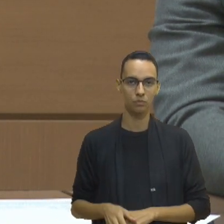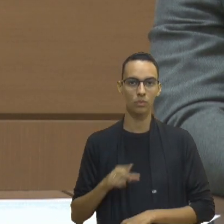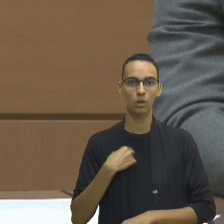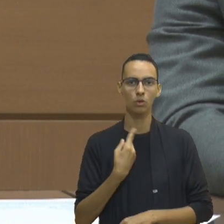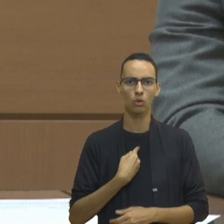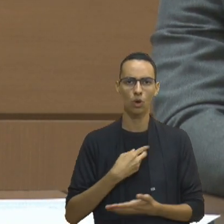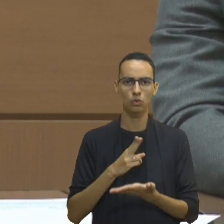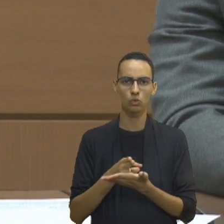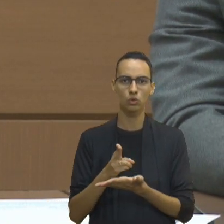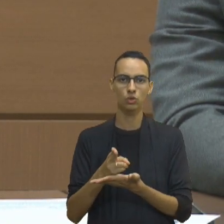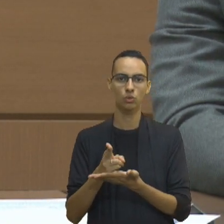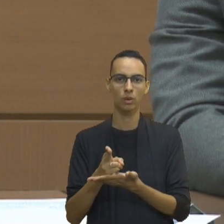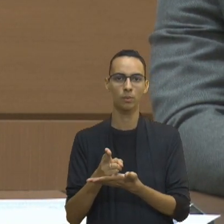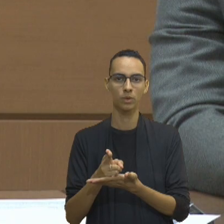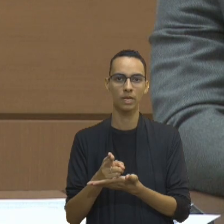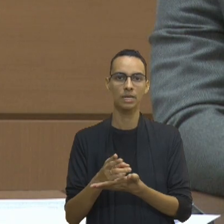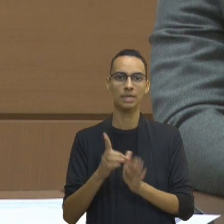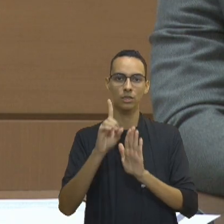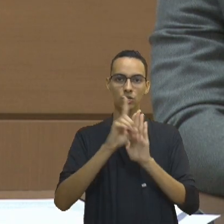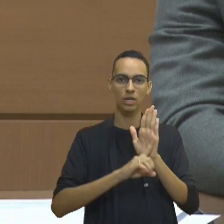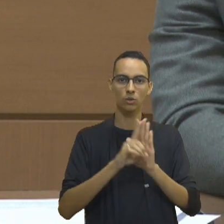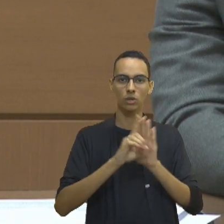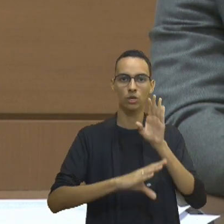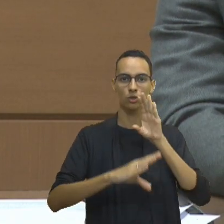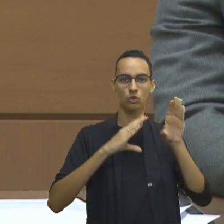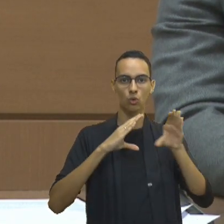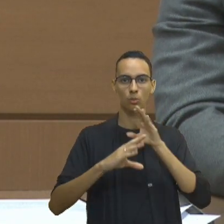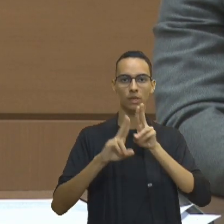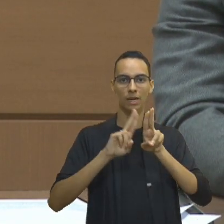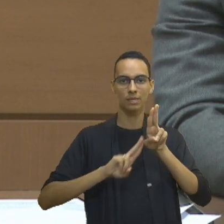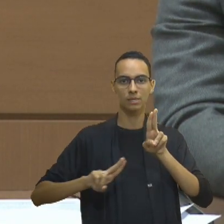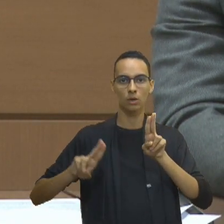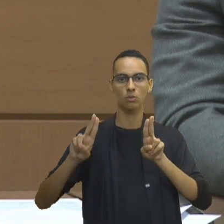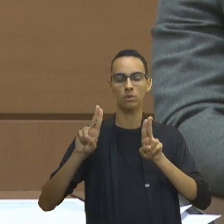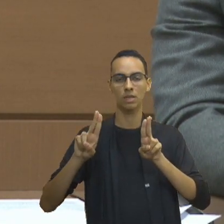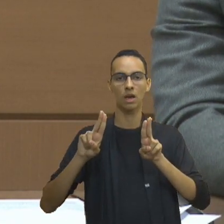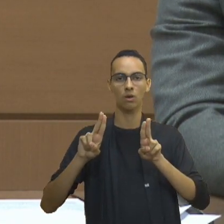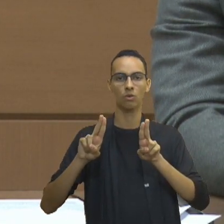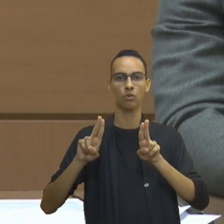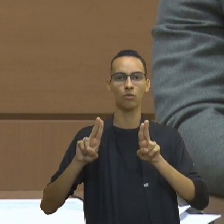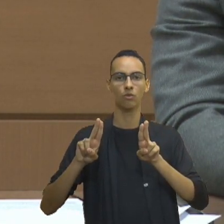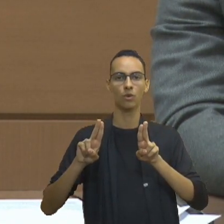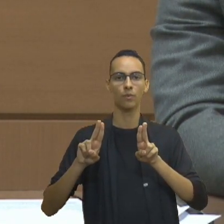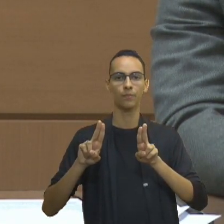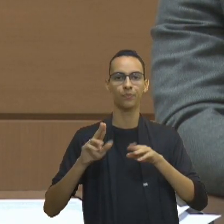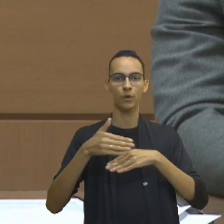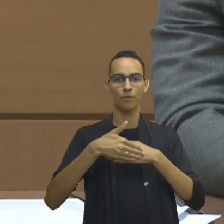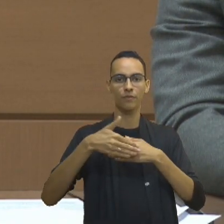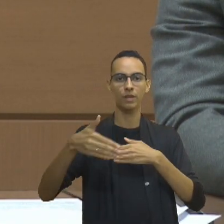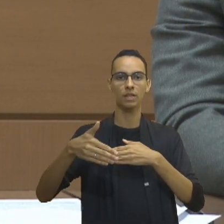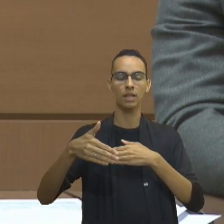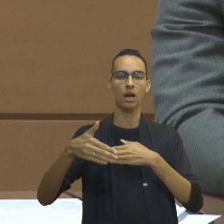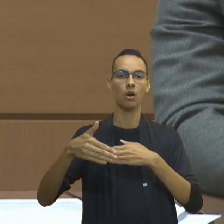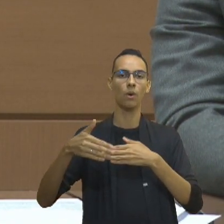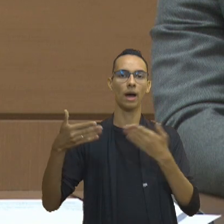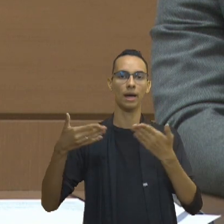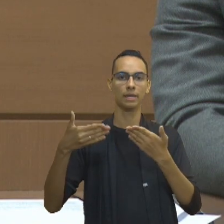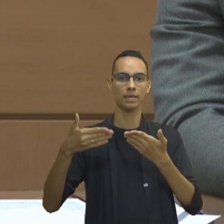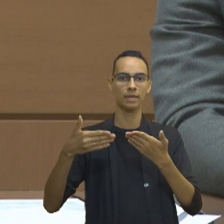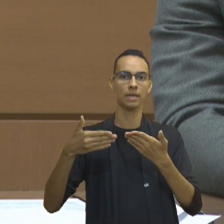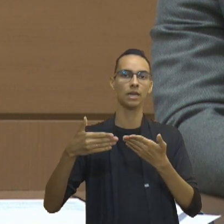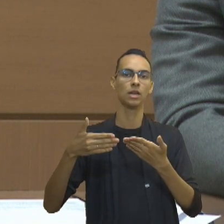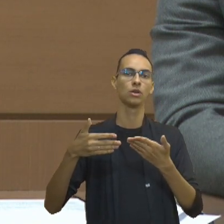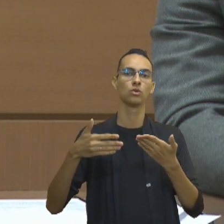trabalho no bloco da Diretoria de Comunicação da UFO, o fundo do bloco da Filosofia do Campo Santa